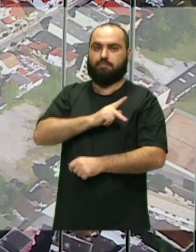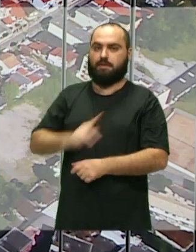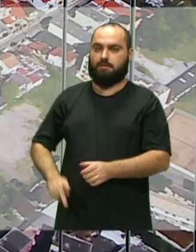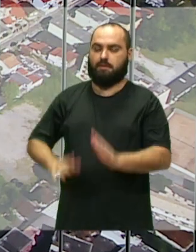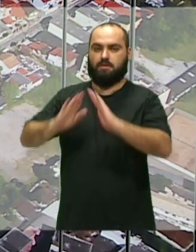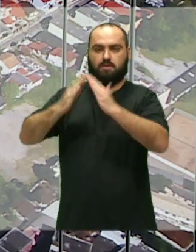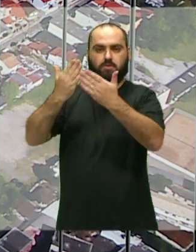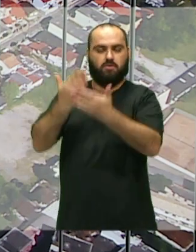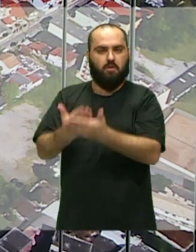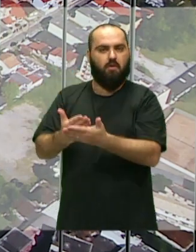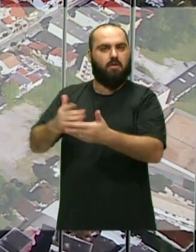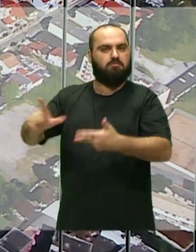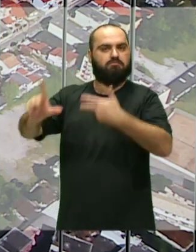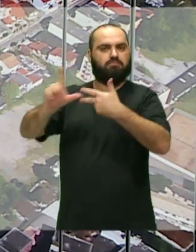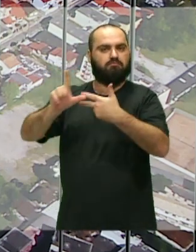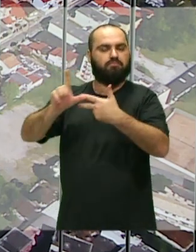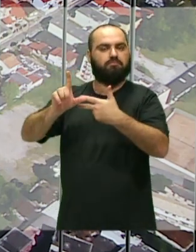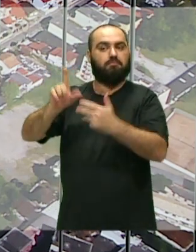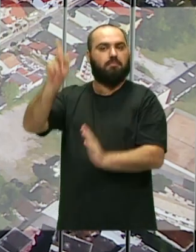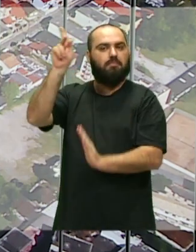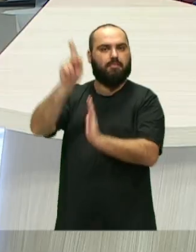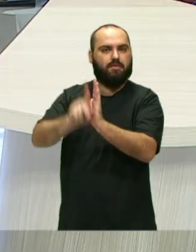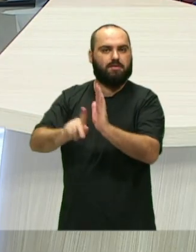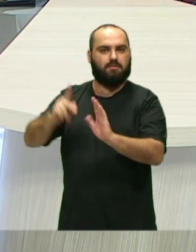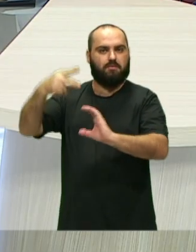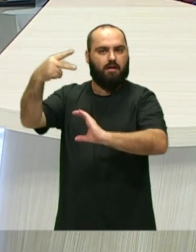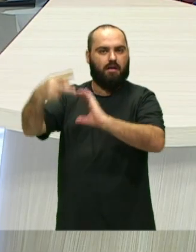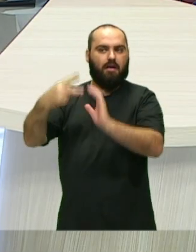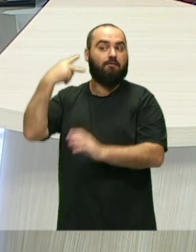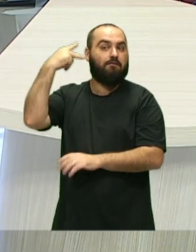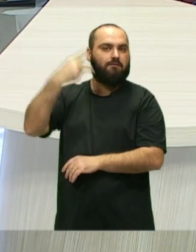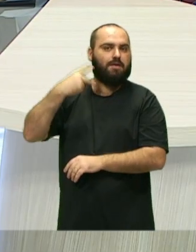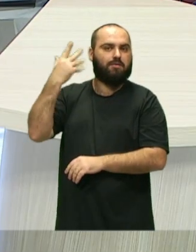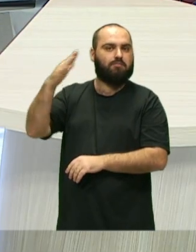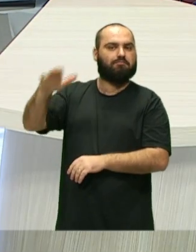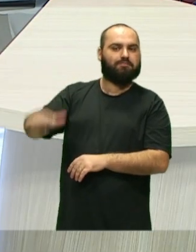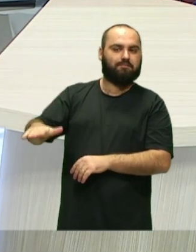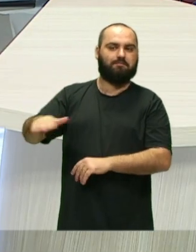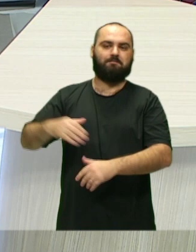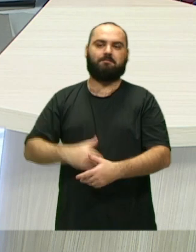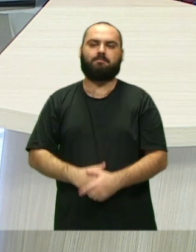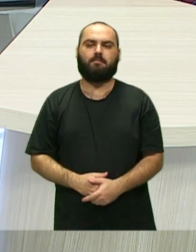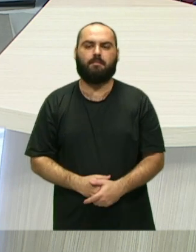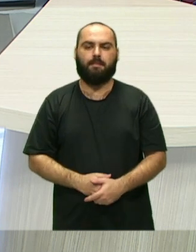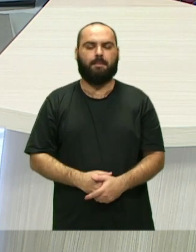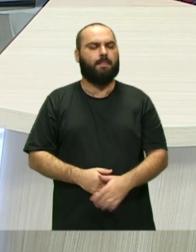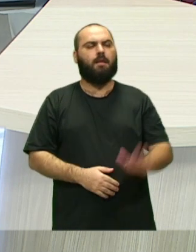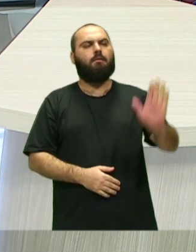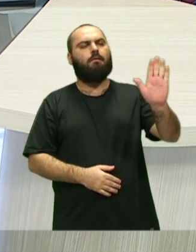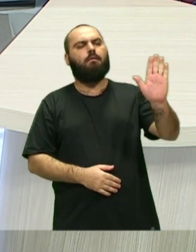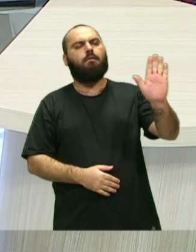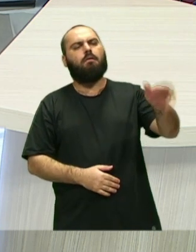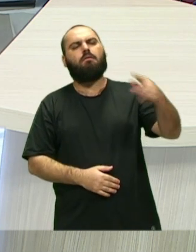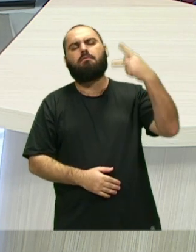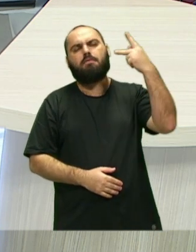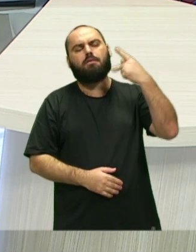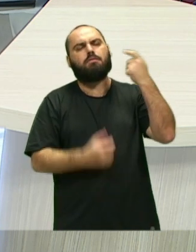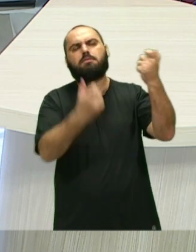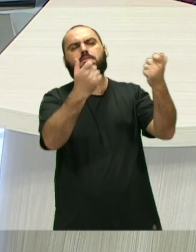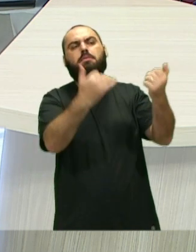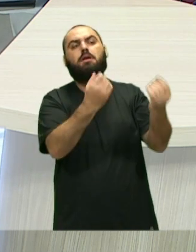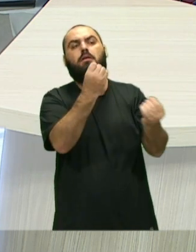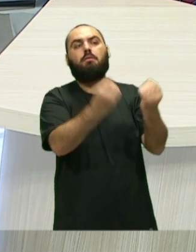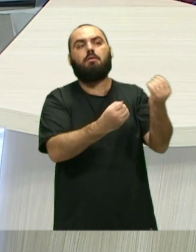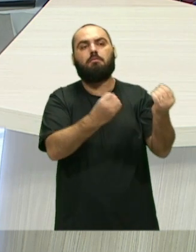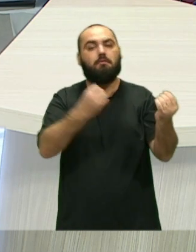Legislativo sobre o projeto Câmara Mirim Vereador como vão ser essas sessões dos vereadores Mirins